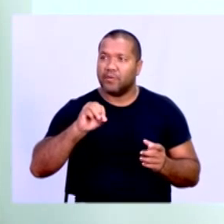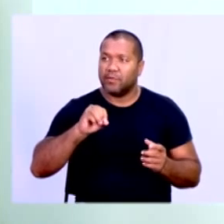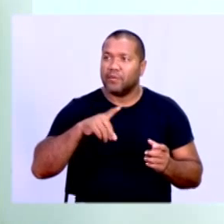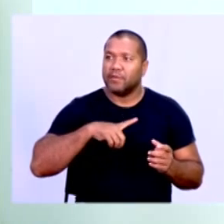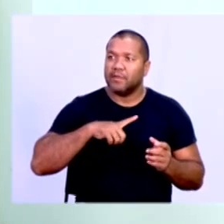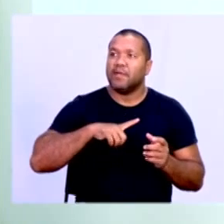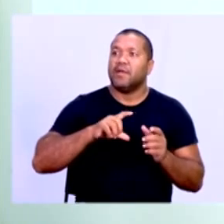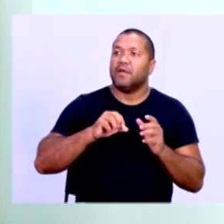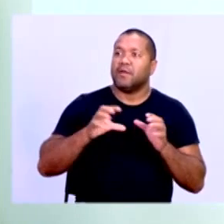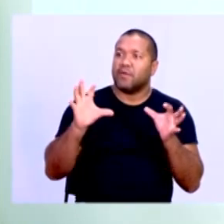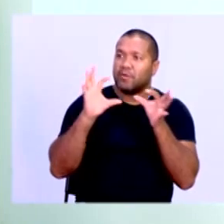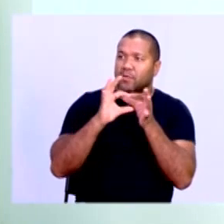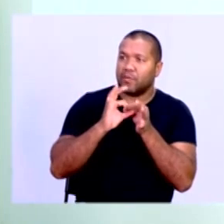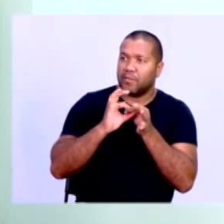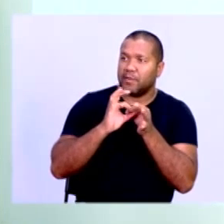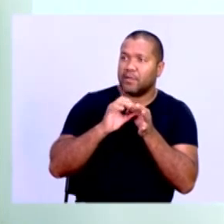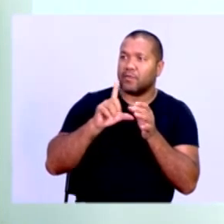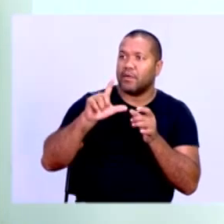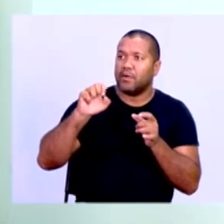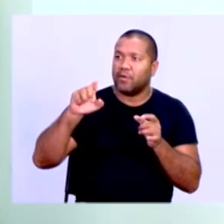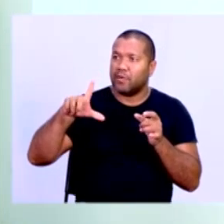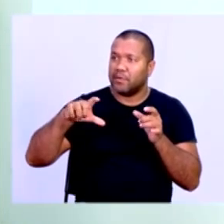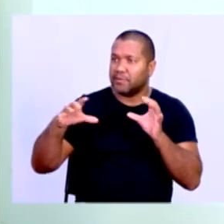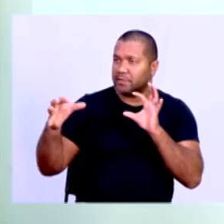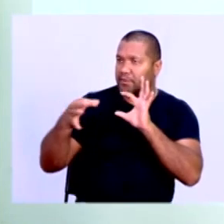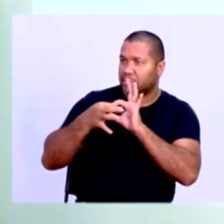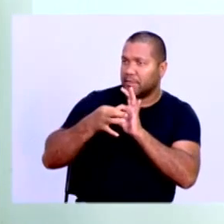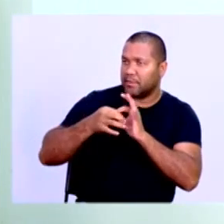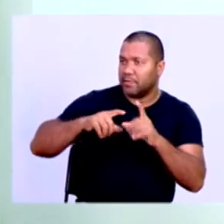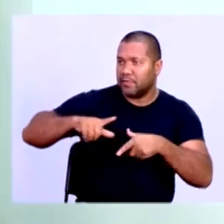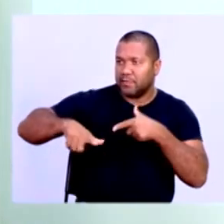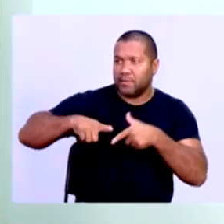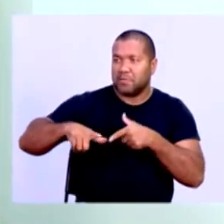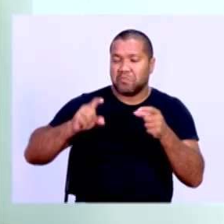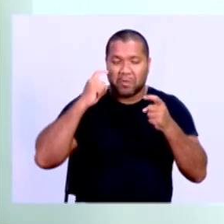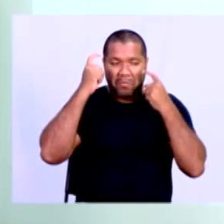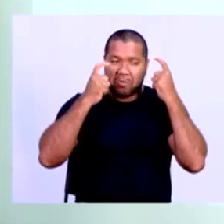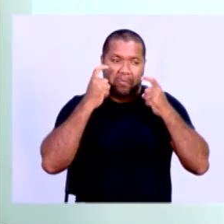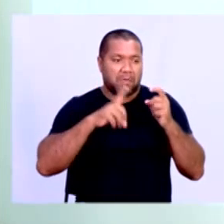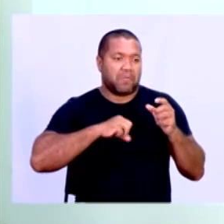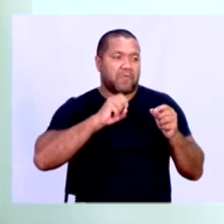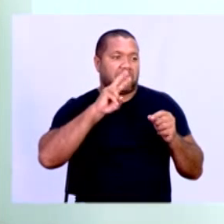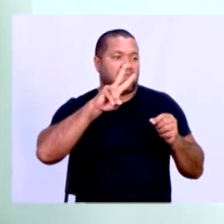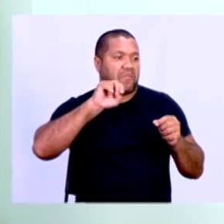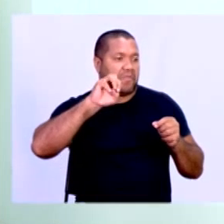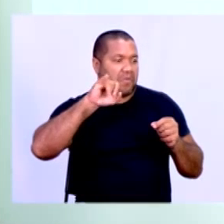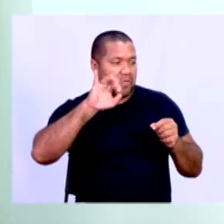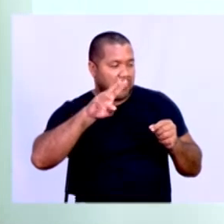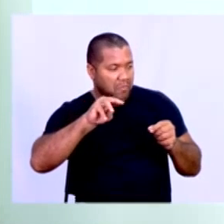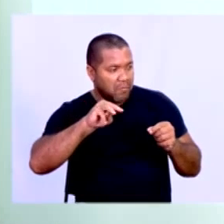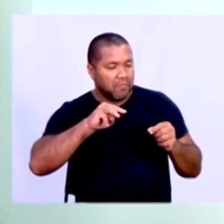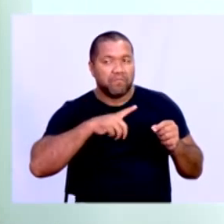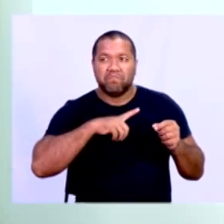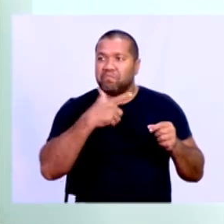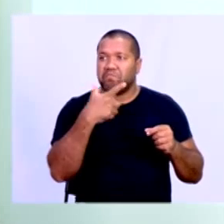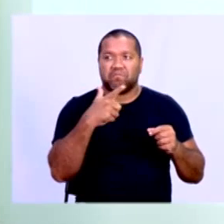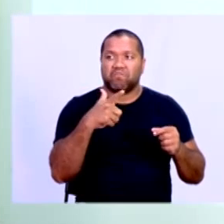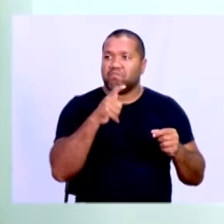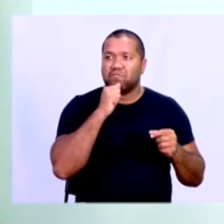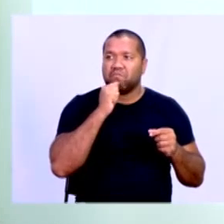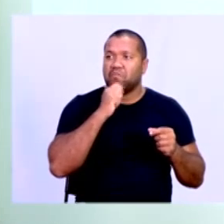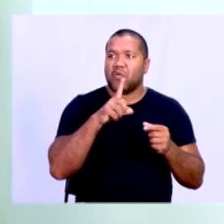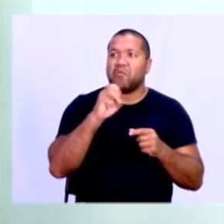a lógica do negócio. Então, ela não está preocupada da visualização e nem não tem nada a ver com o controlador. A